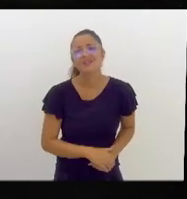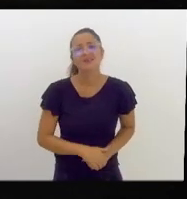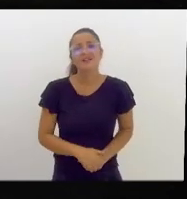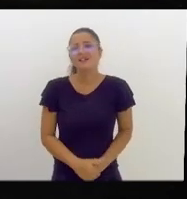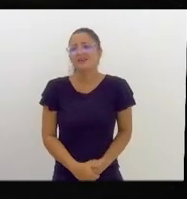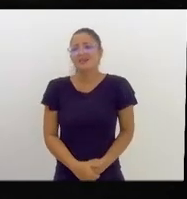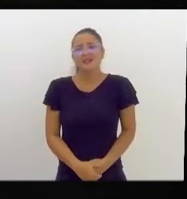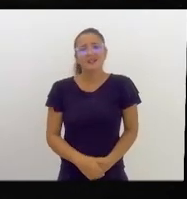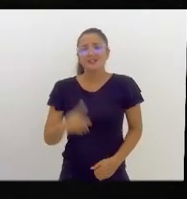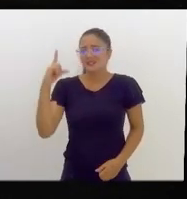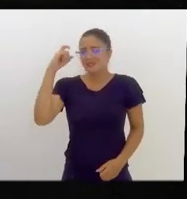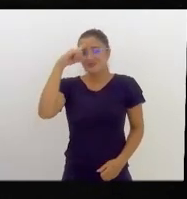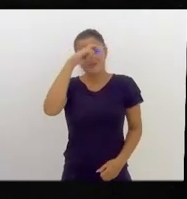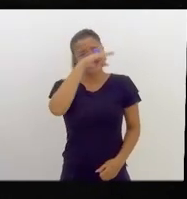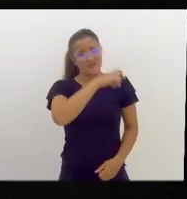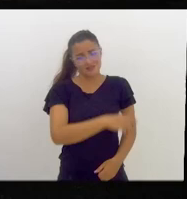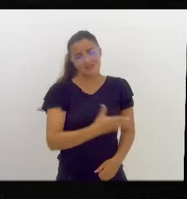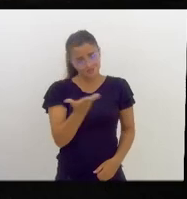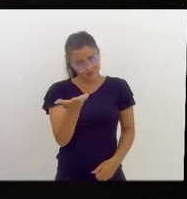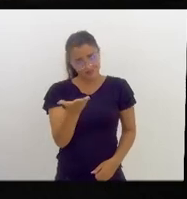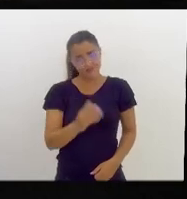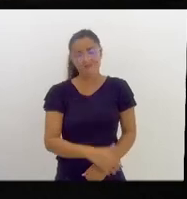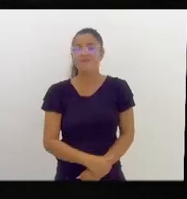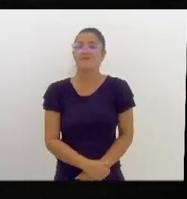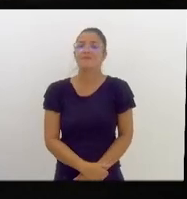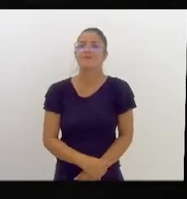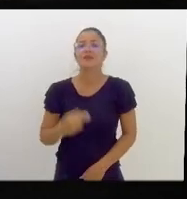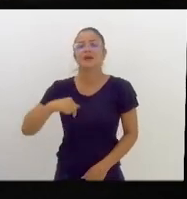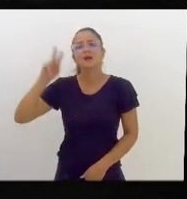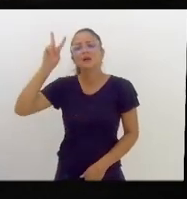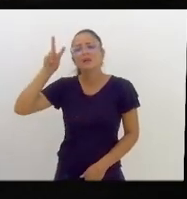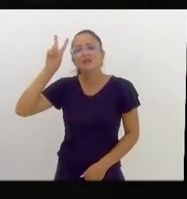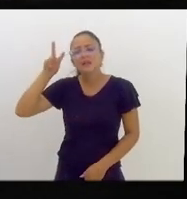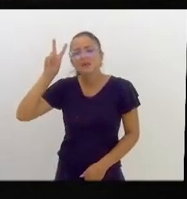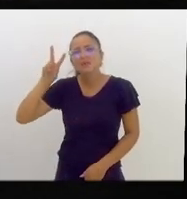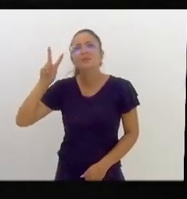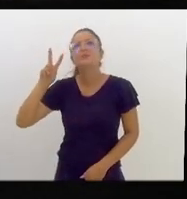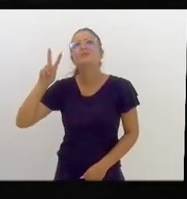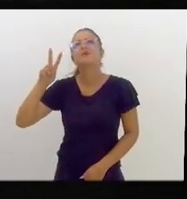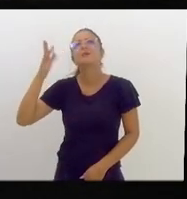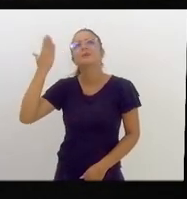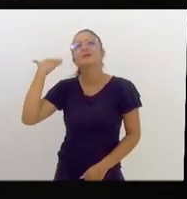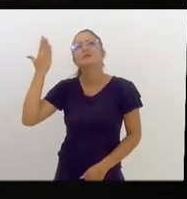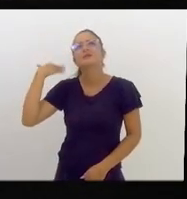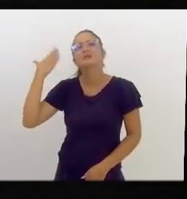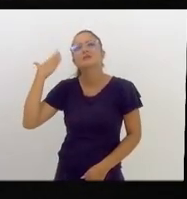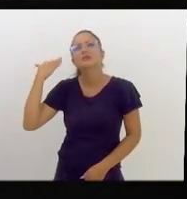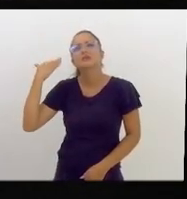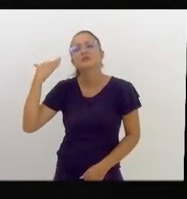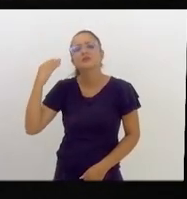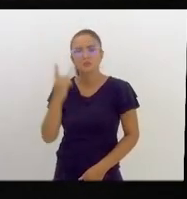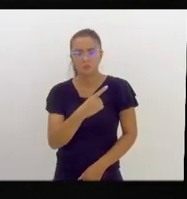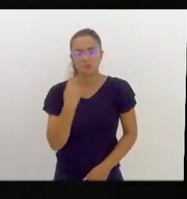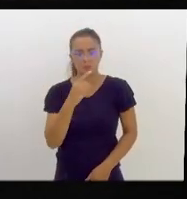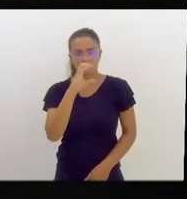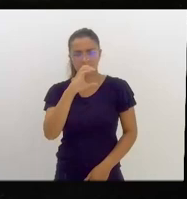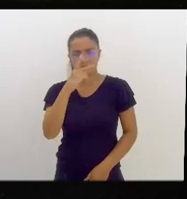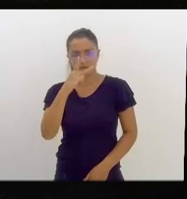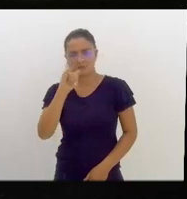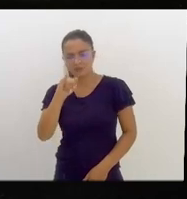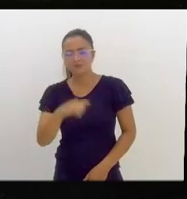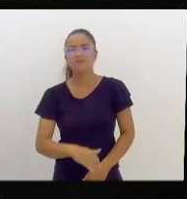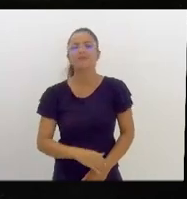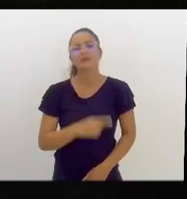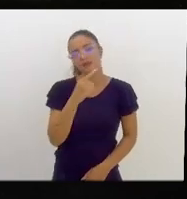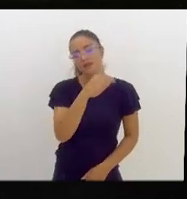sintéticas, é disso que nós estamos tratando. Eu me lembro como se fosse hoje, do primeiro dia de nossa CPI, quando a